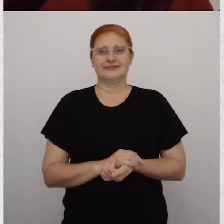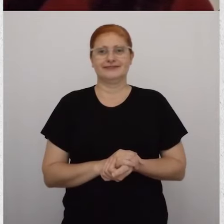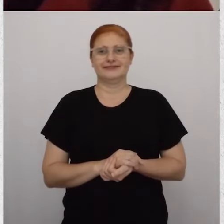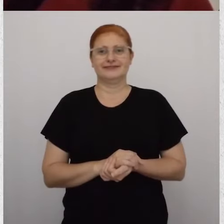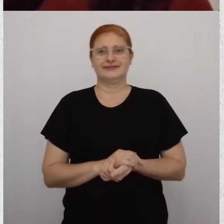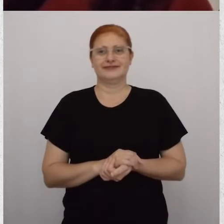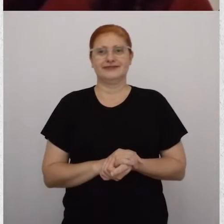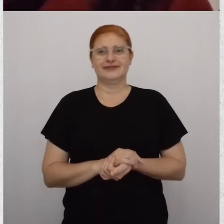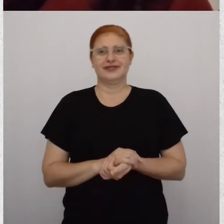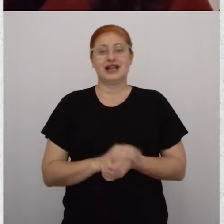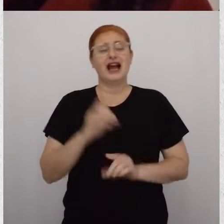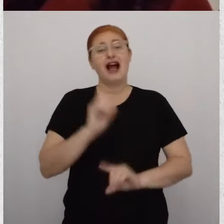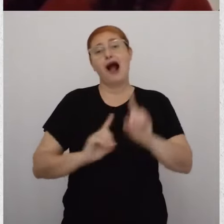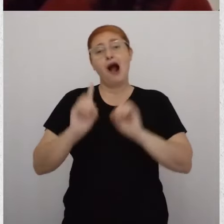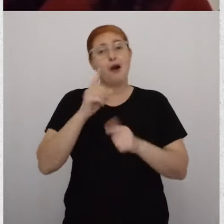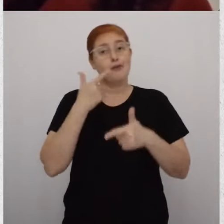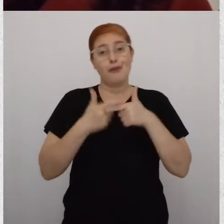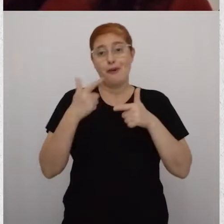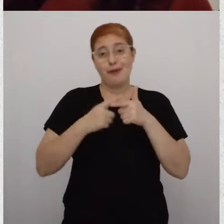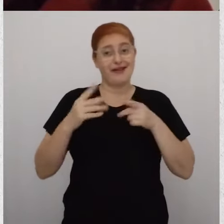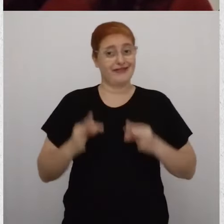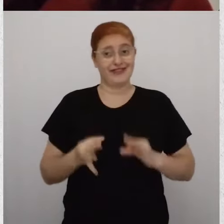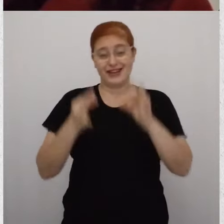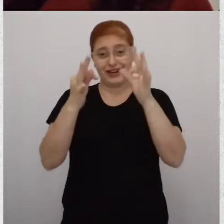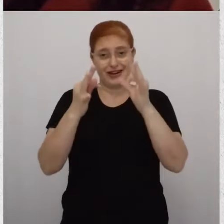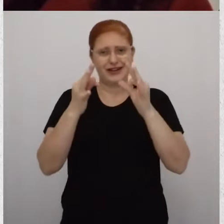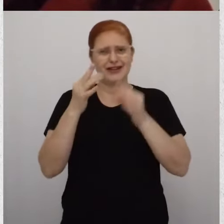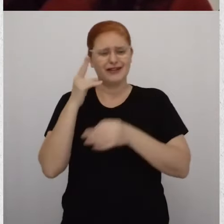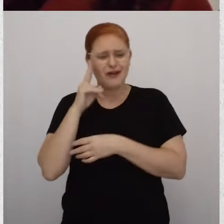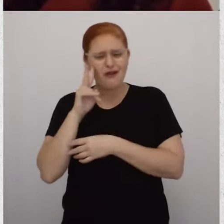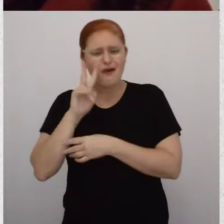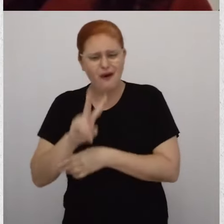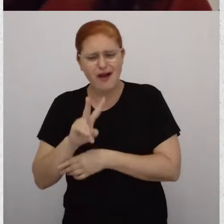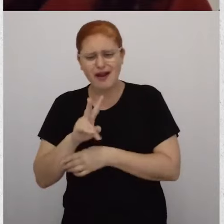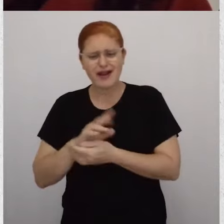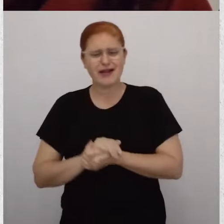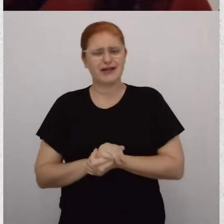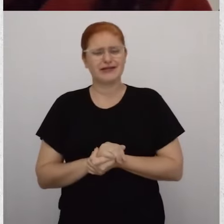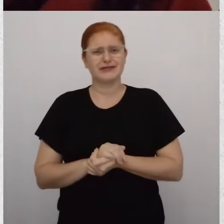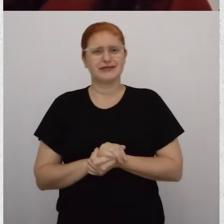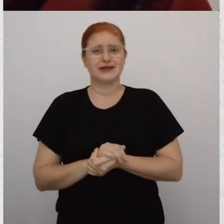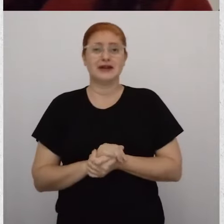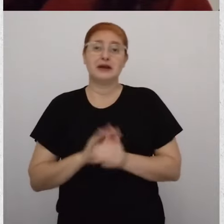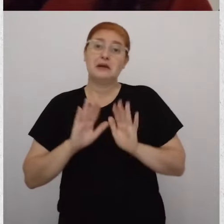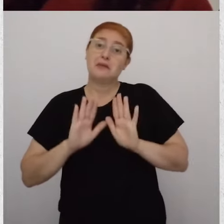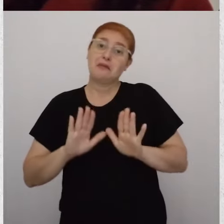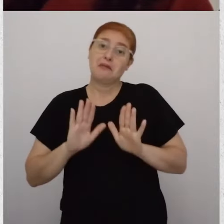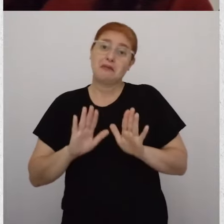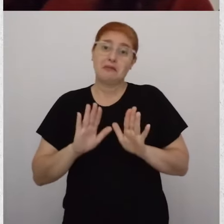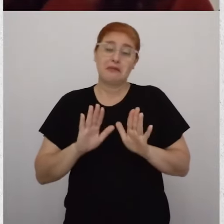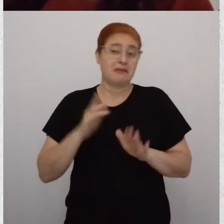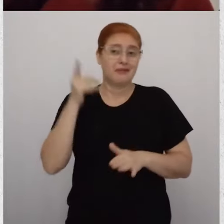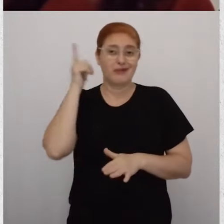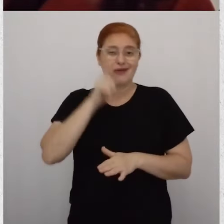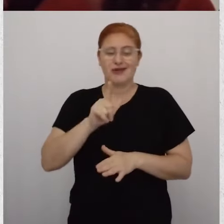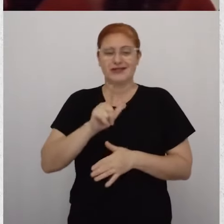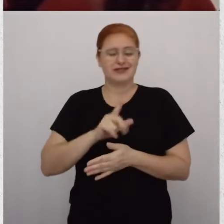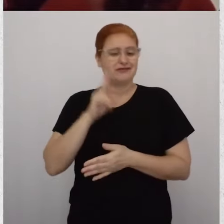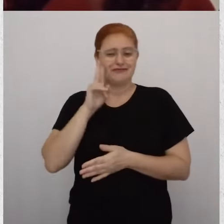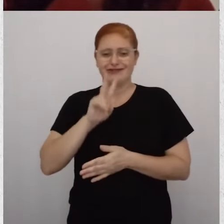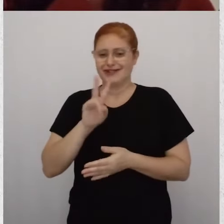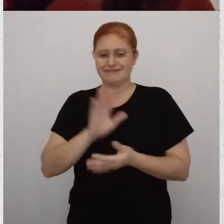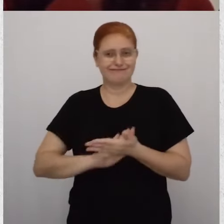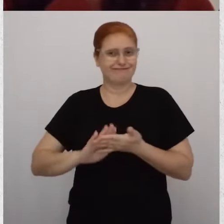Pode ser um babado desses aí, né? Eu estava até olhando de pertinho aqui, porque como a pessoa é meio cega, pode ser que não esteja vendo, mas não aparece, não.